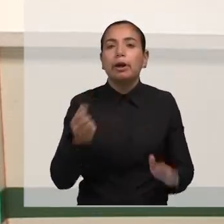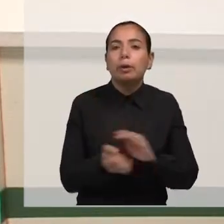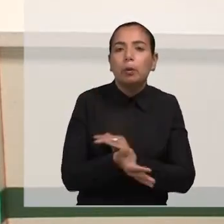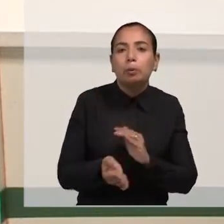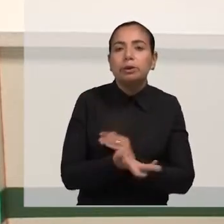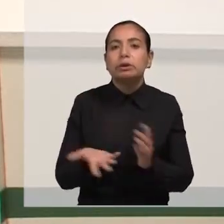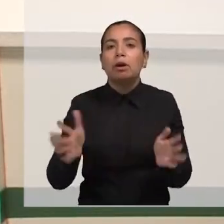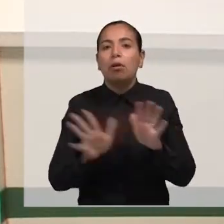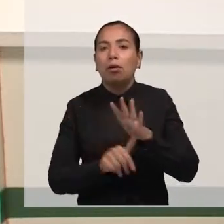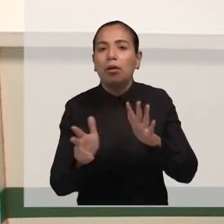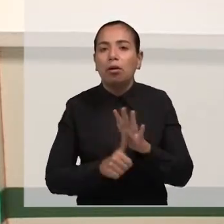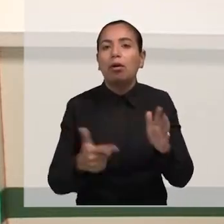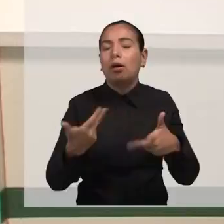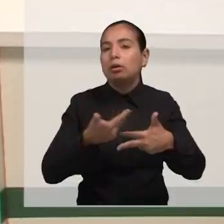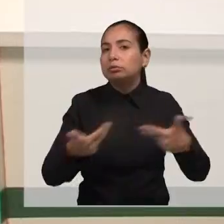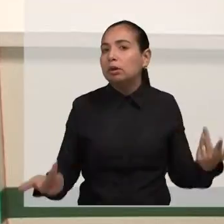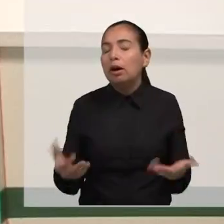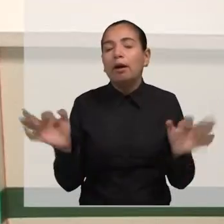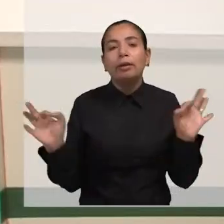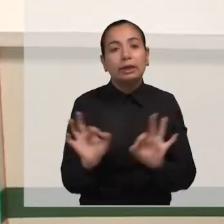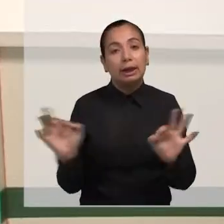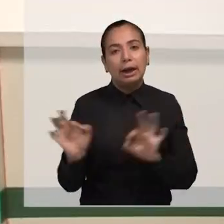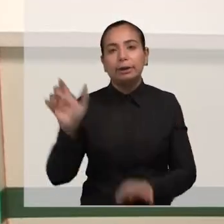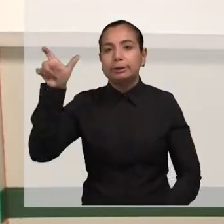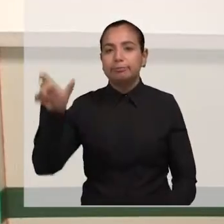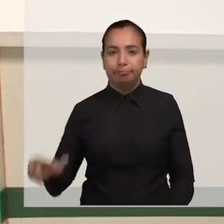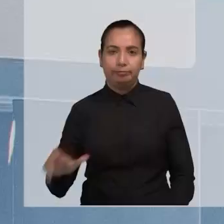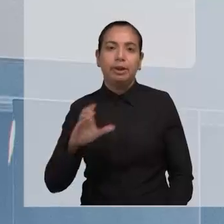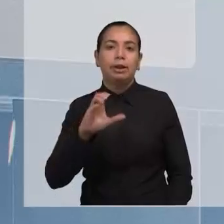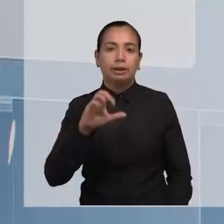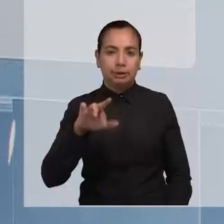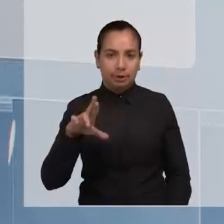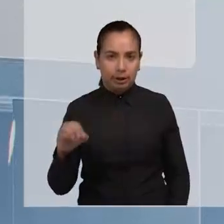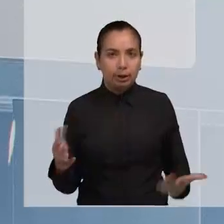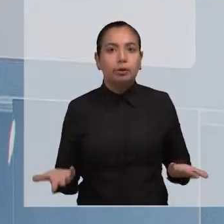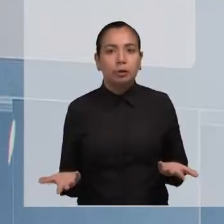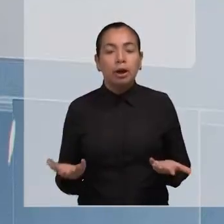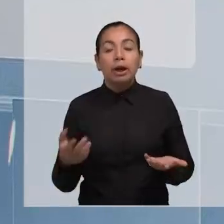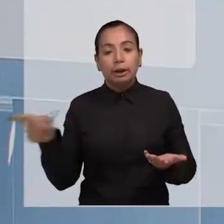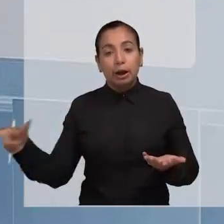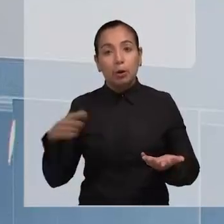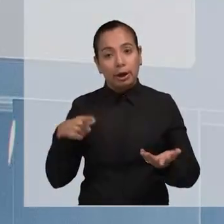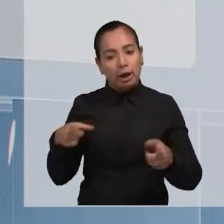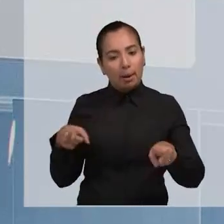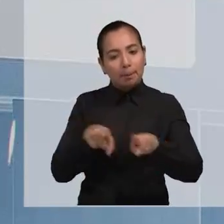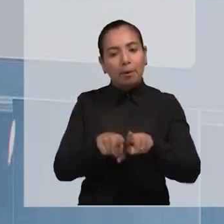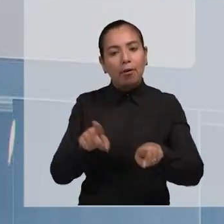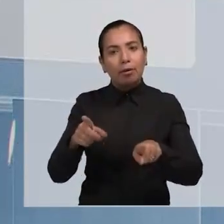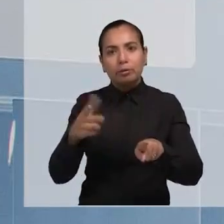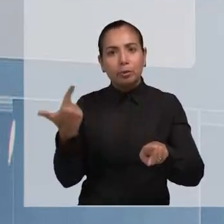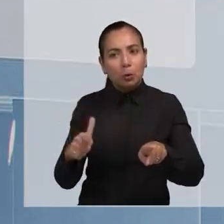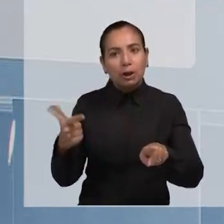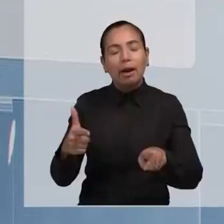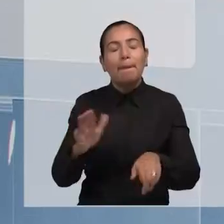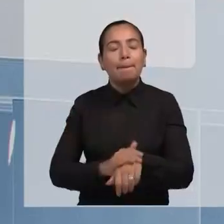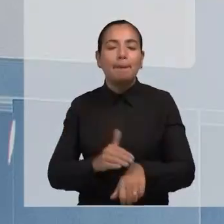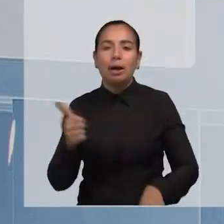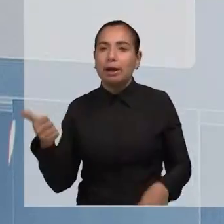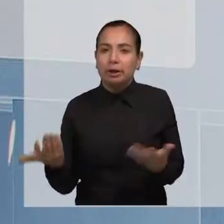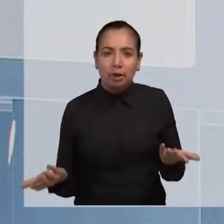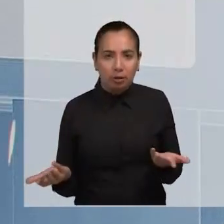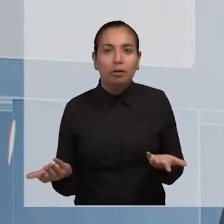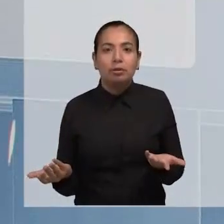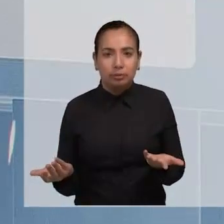você já pensou, um cara como o Ciro chegar à presidência da República sem o apoio do baronato, como ele chama, Ele tem razão, isso aqui é verdade. Na última...